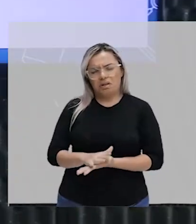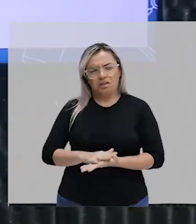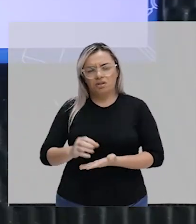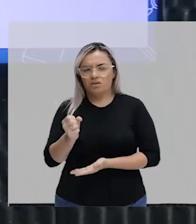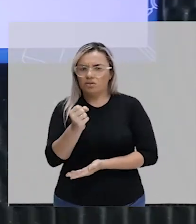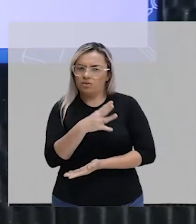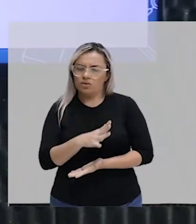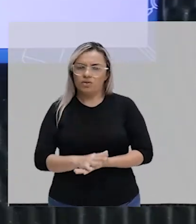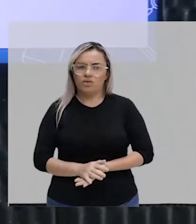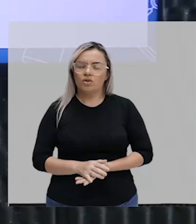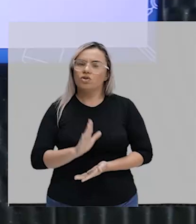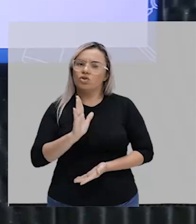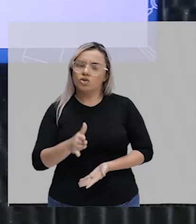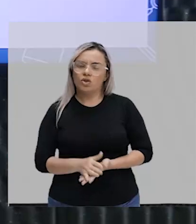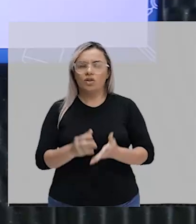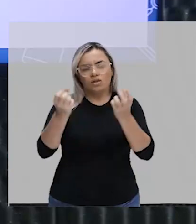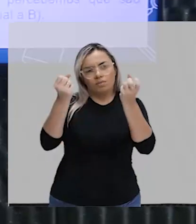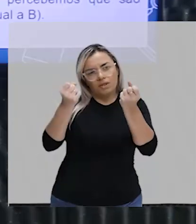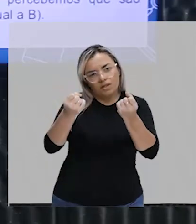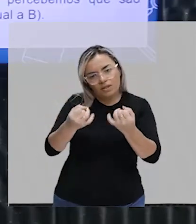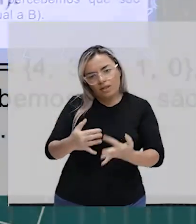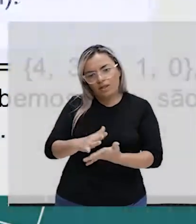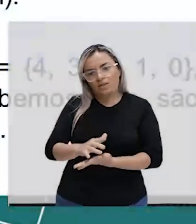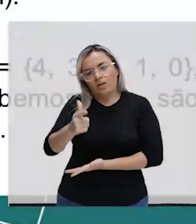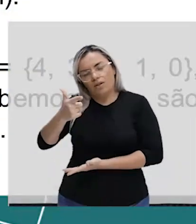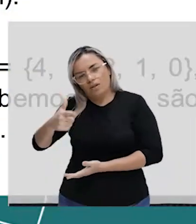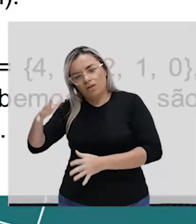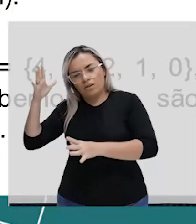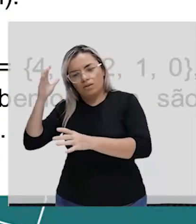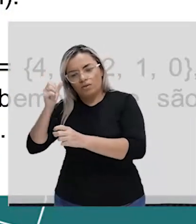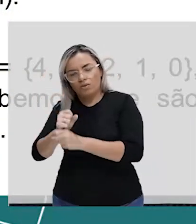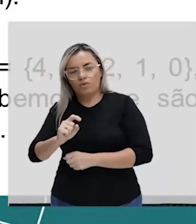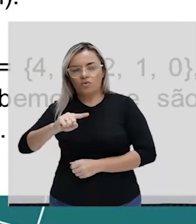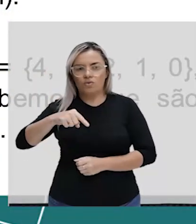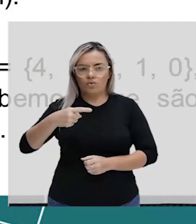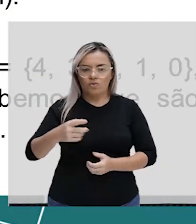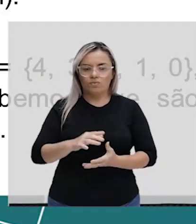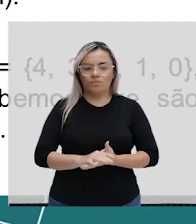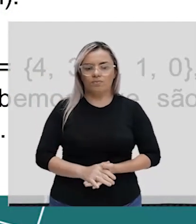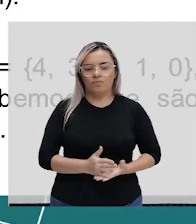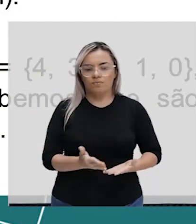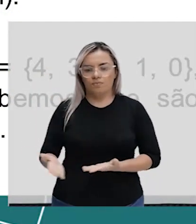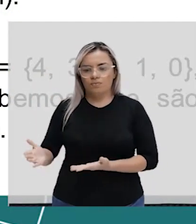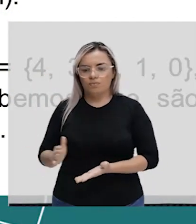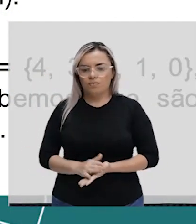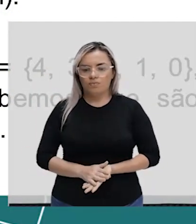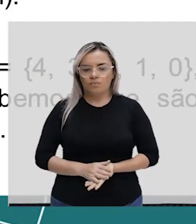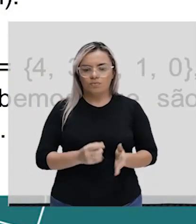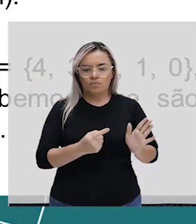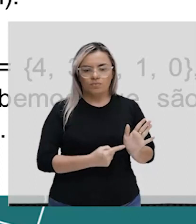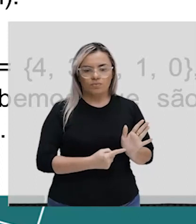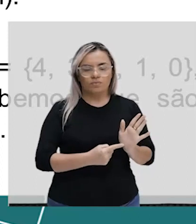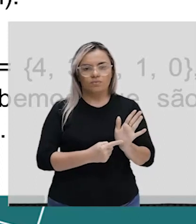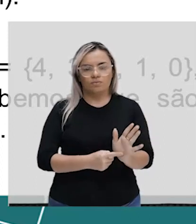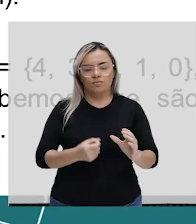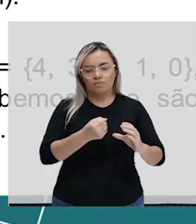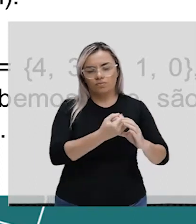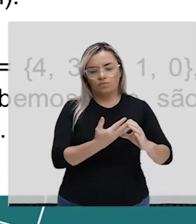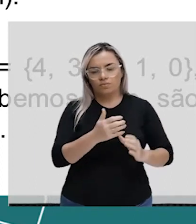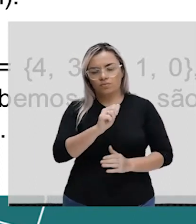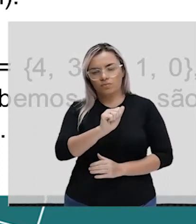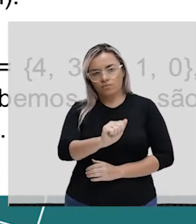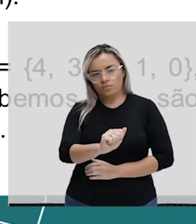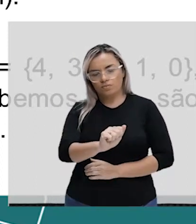dito com outras palavras para você, tá bom? Então, dado o conjunto A, olha para esse conjunto aqui. Ele é formado